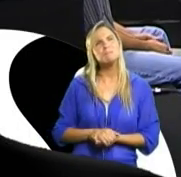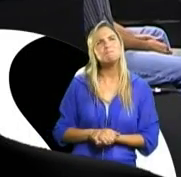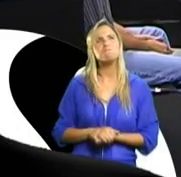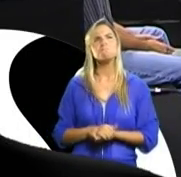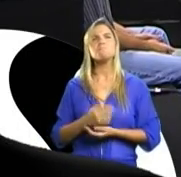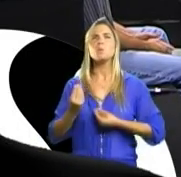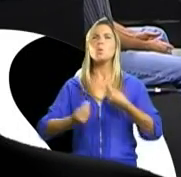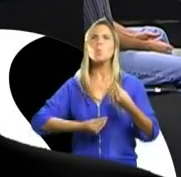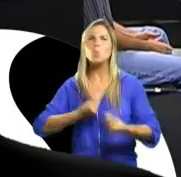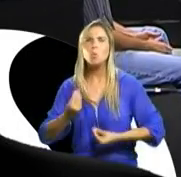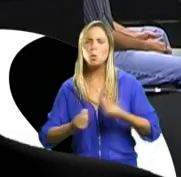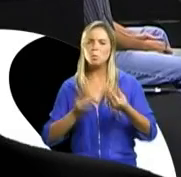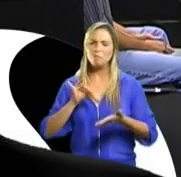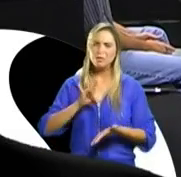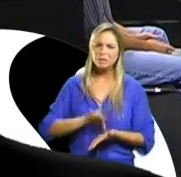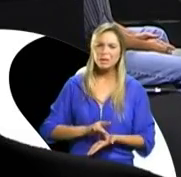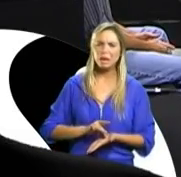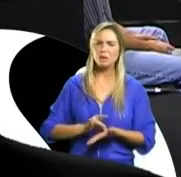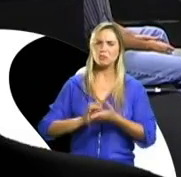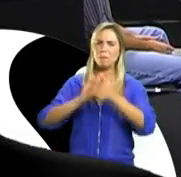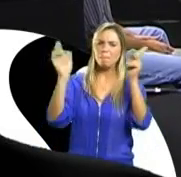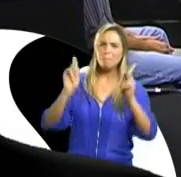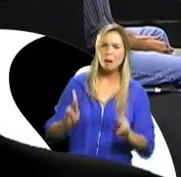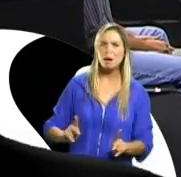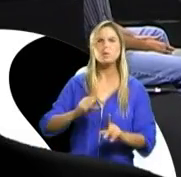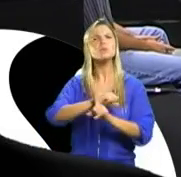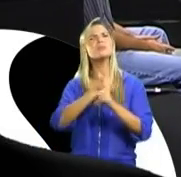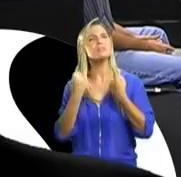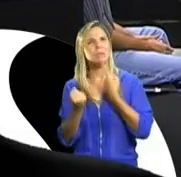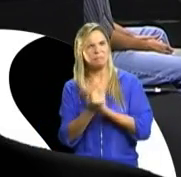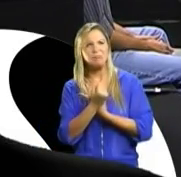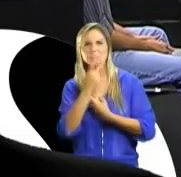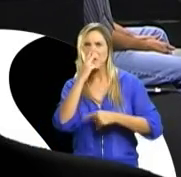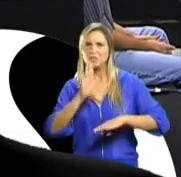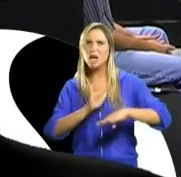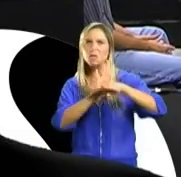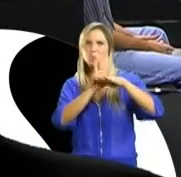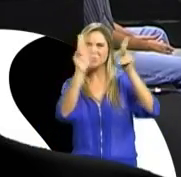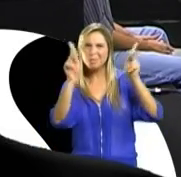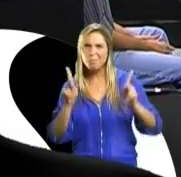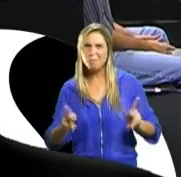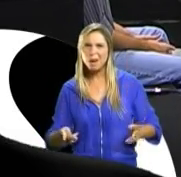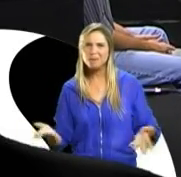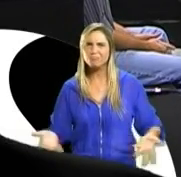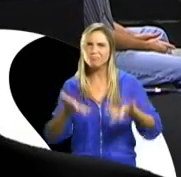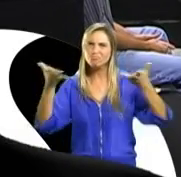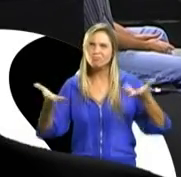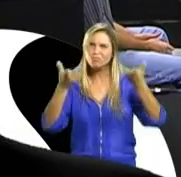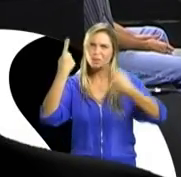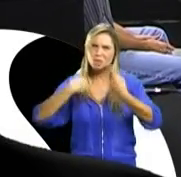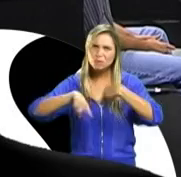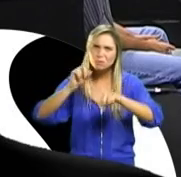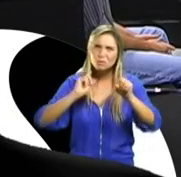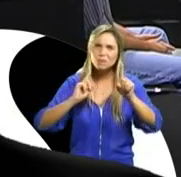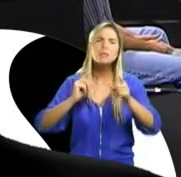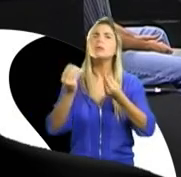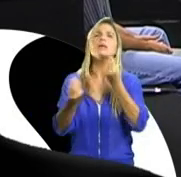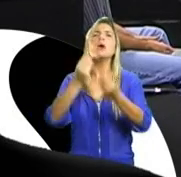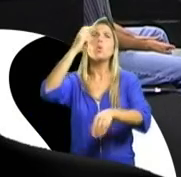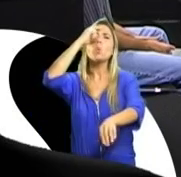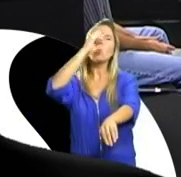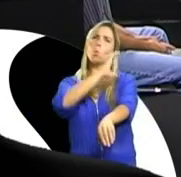condições, será que elas são favoráveis a essa cultura da paz? E o que seria essa cultura da paz? Se, de certa forma,